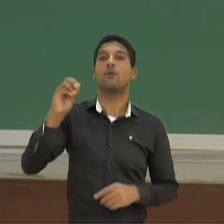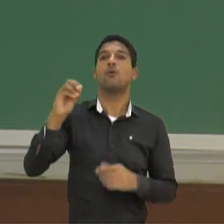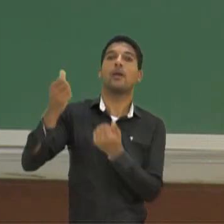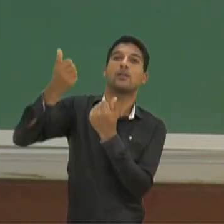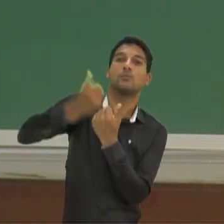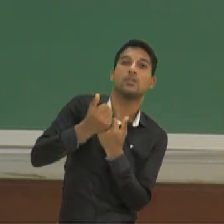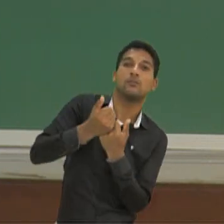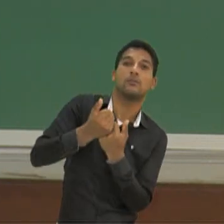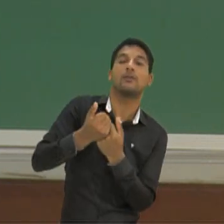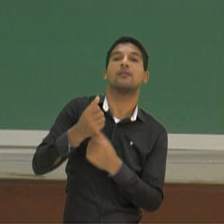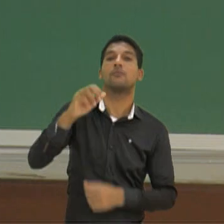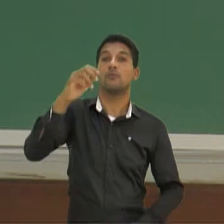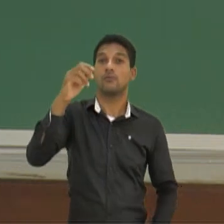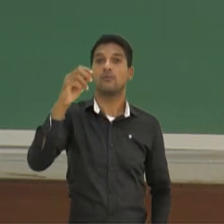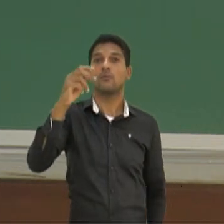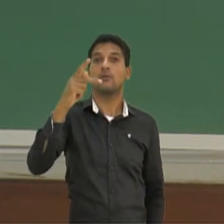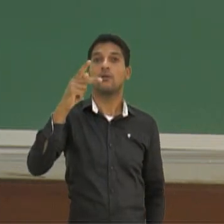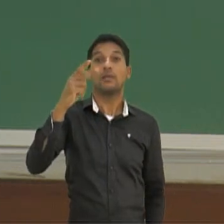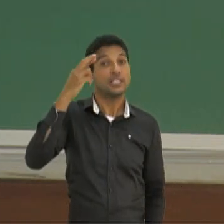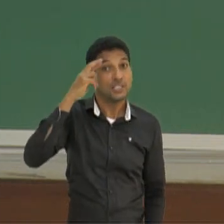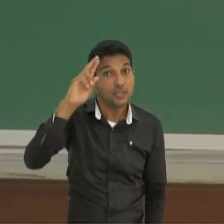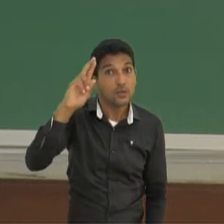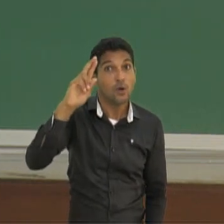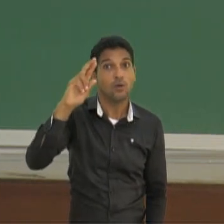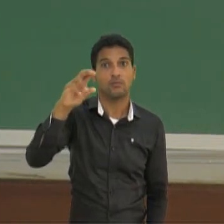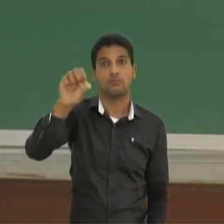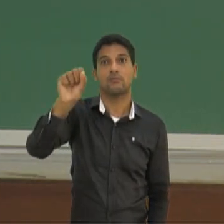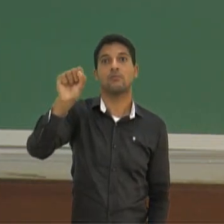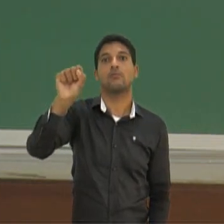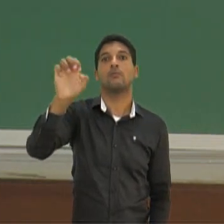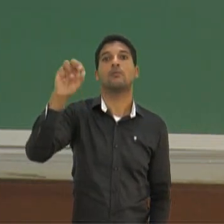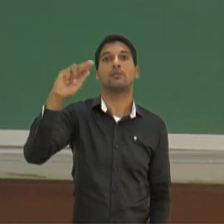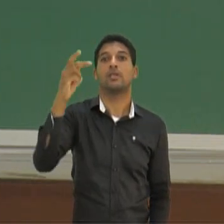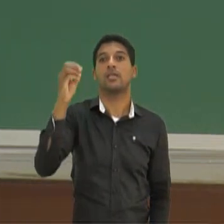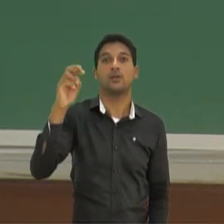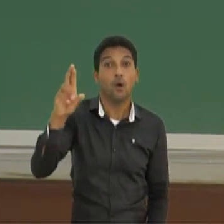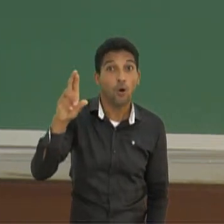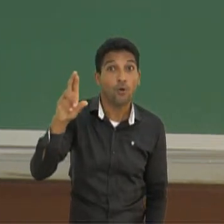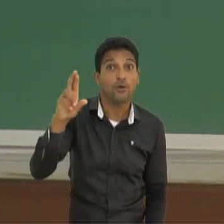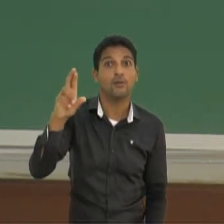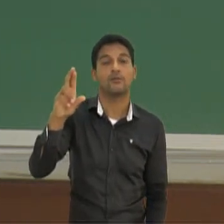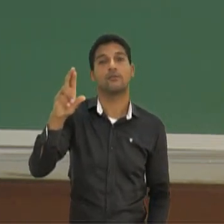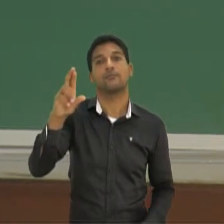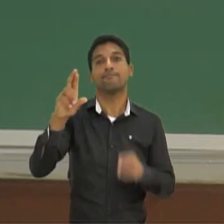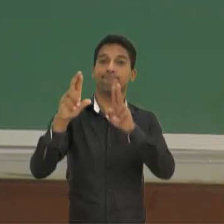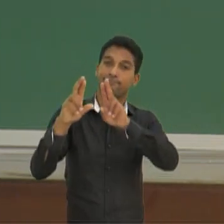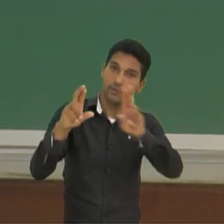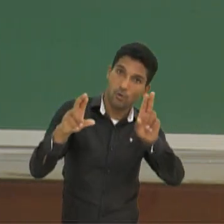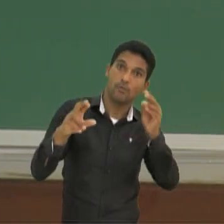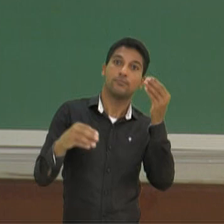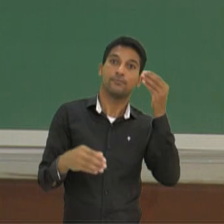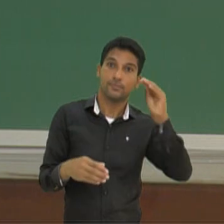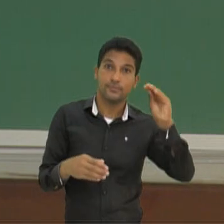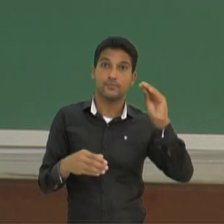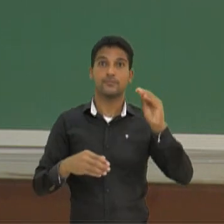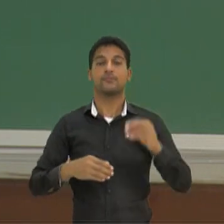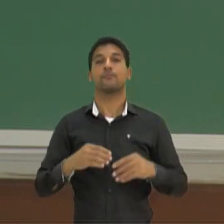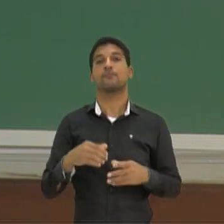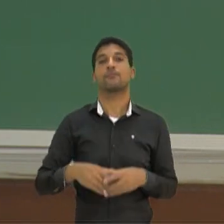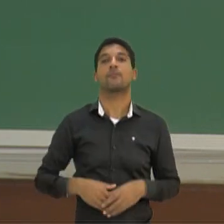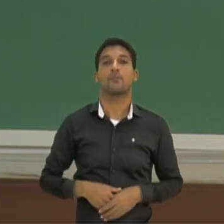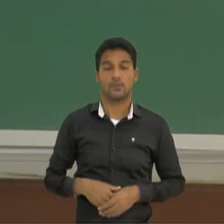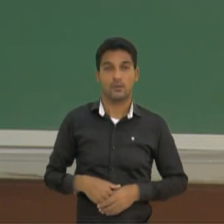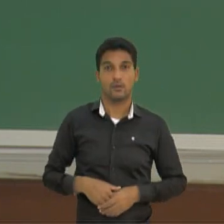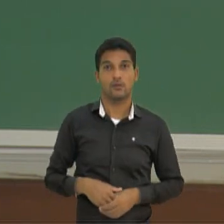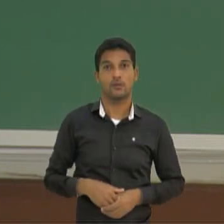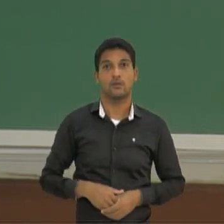prezada senhora, né? Ou simplesmente senhor fulano de tal ou senhora fulano de tal. Né? Eu tenho outras